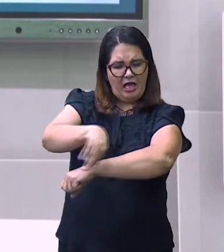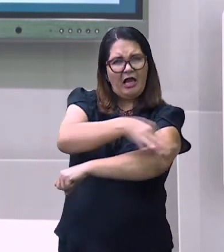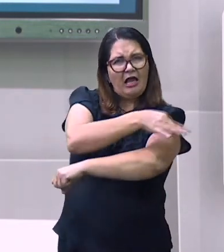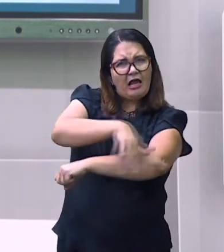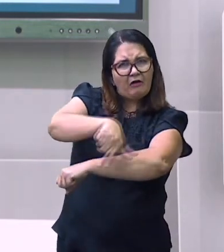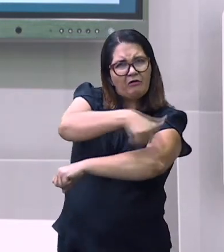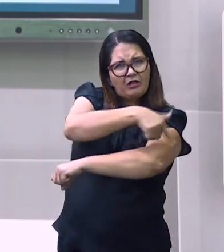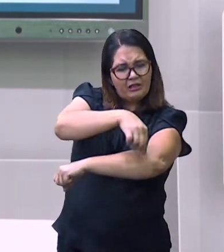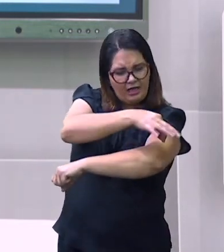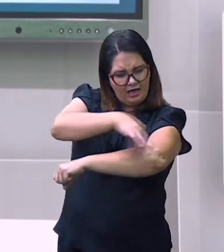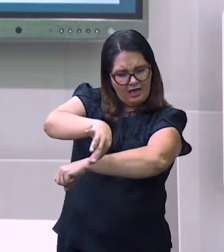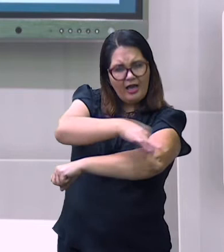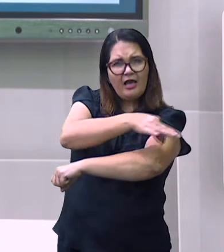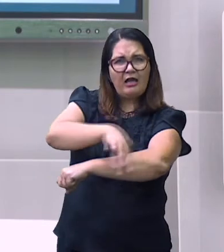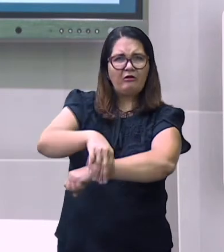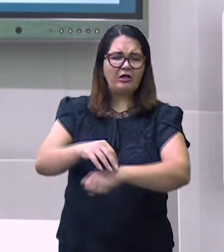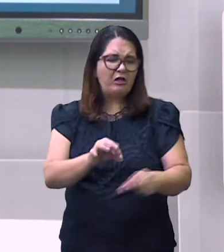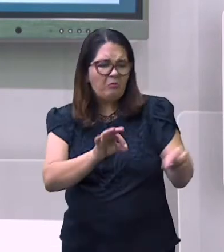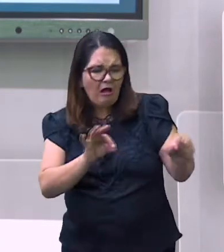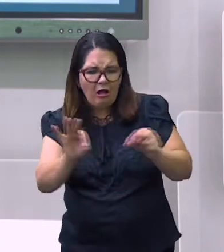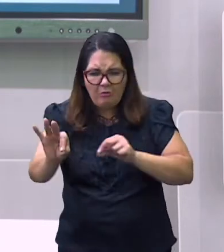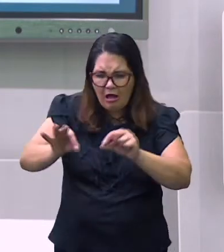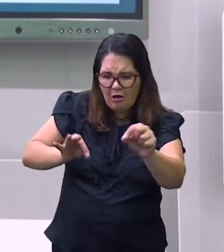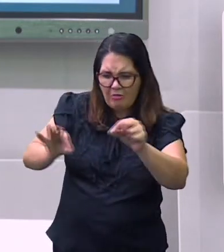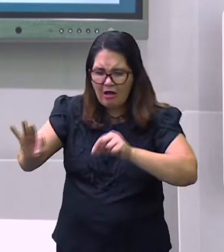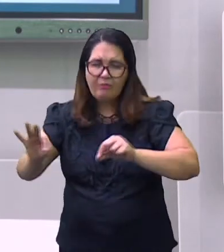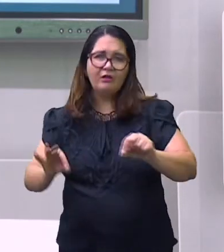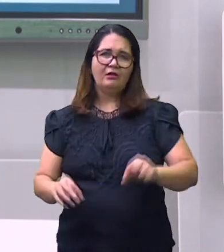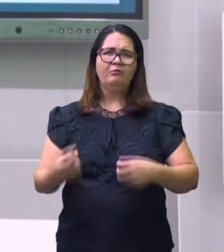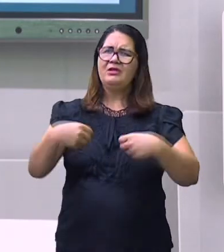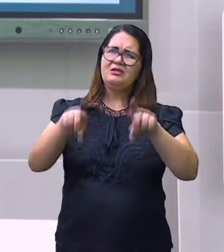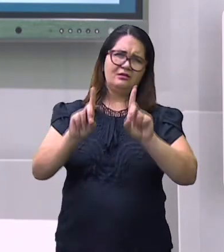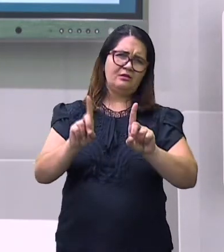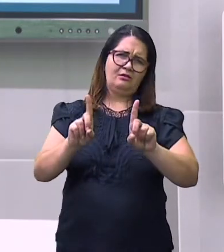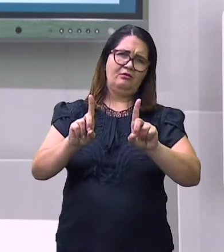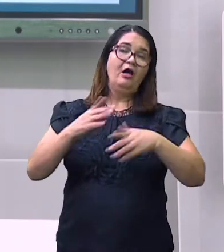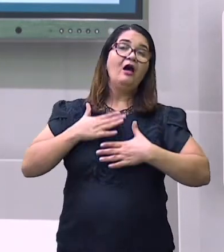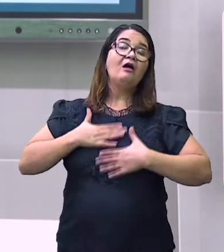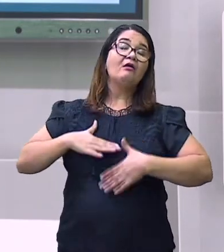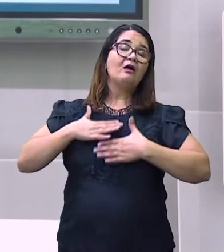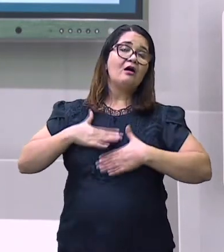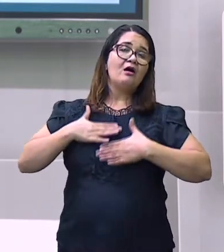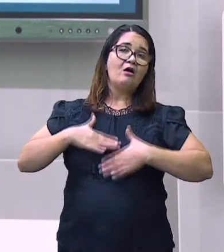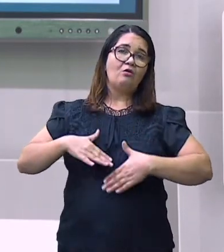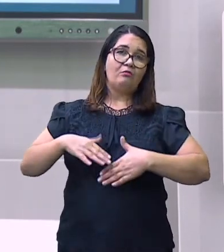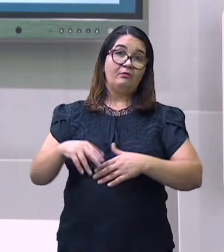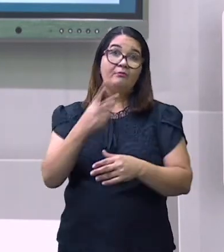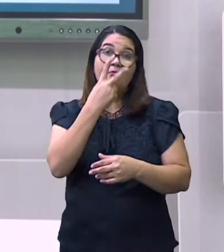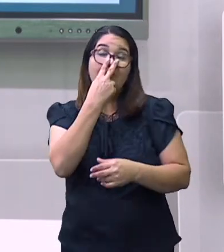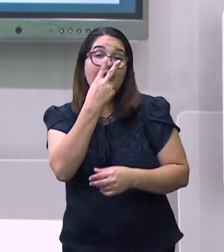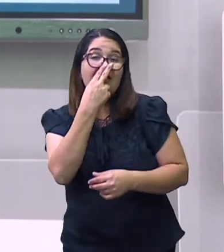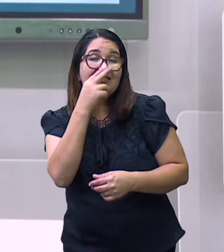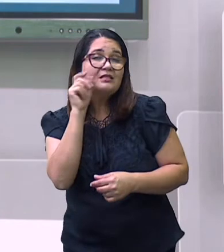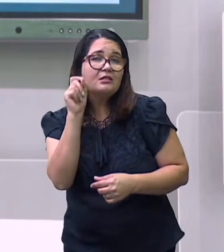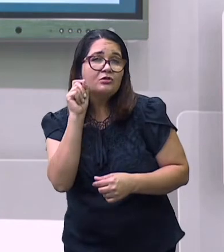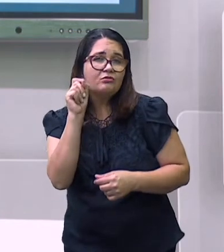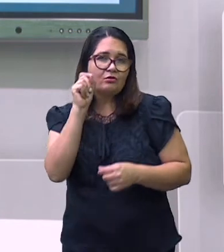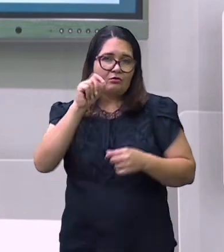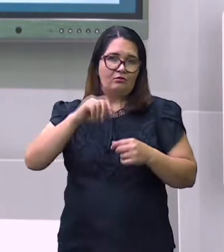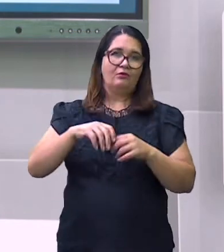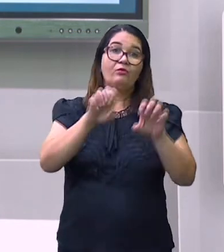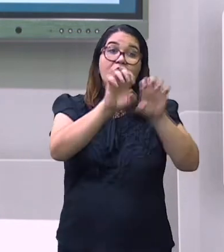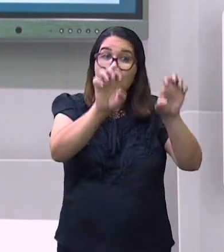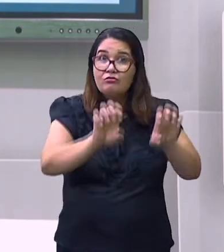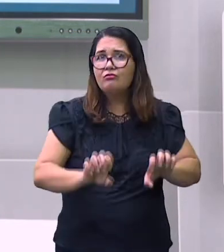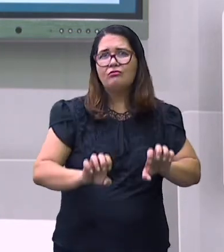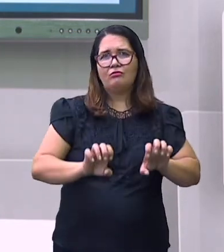só tem mesmo que fazer essa estrutura aqui, ó. E aí você coloca, passa cola em